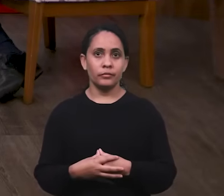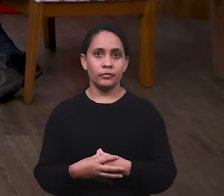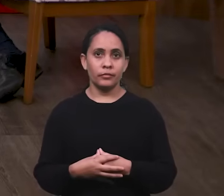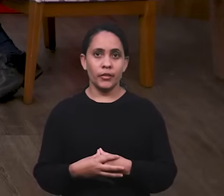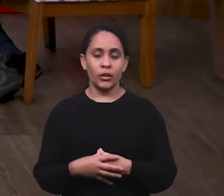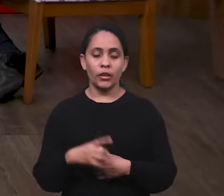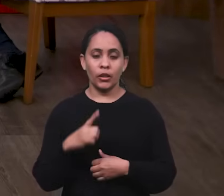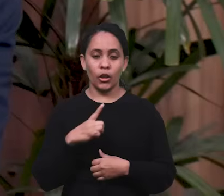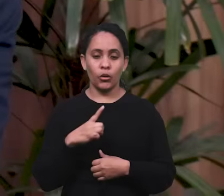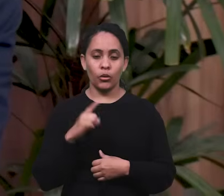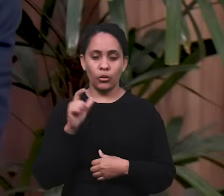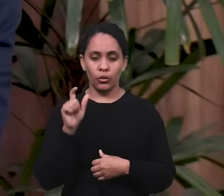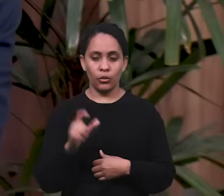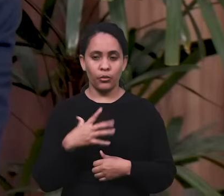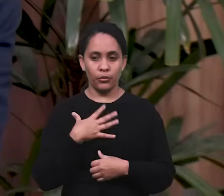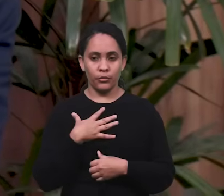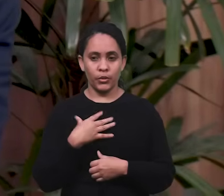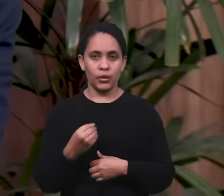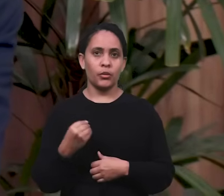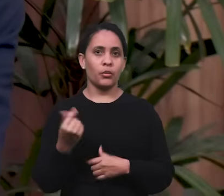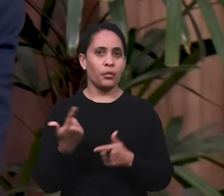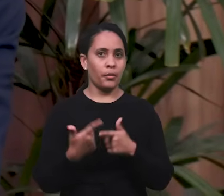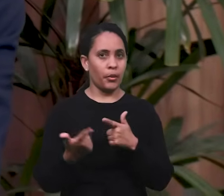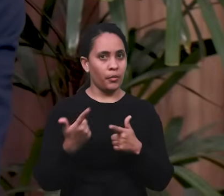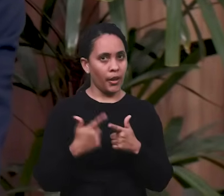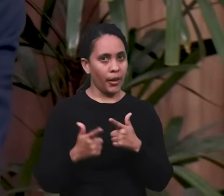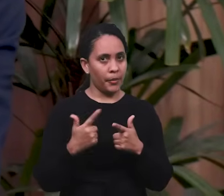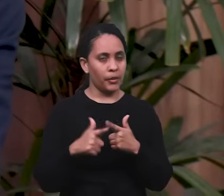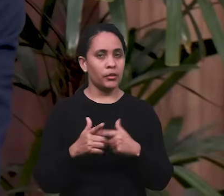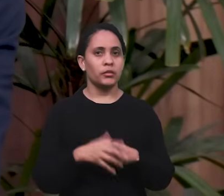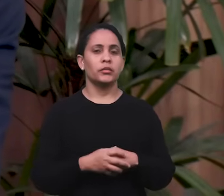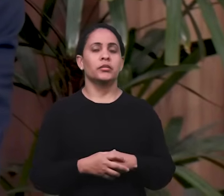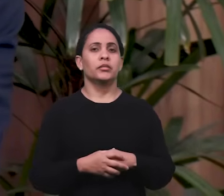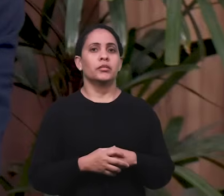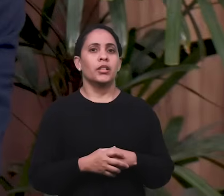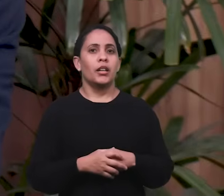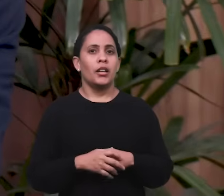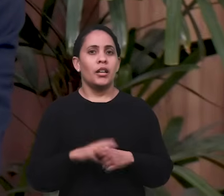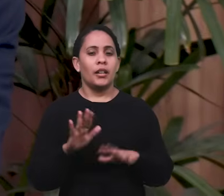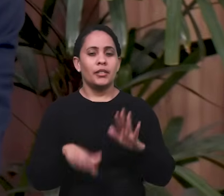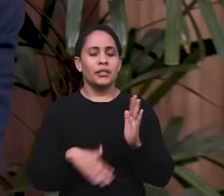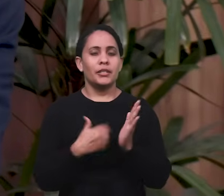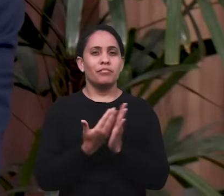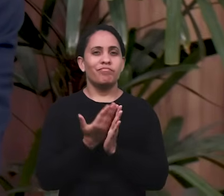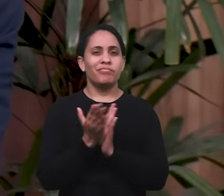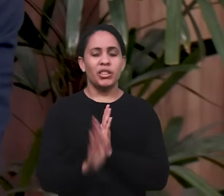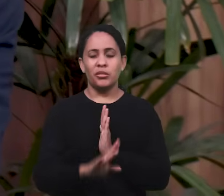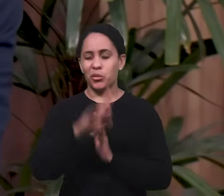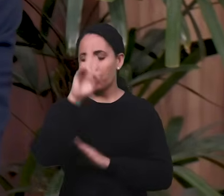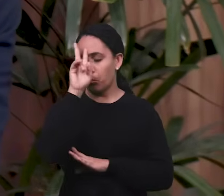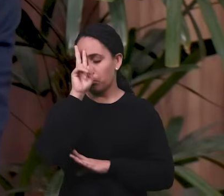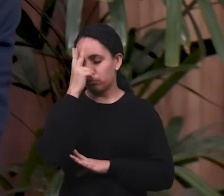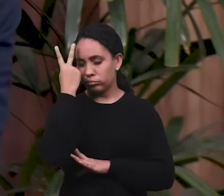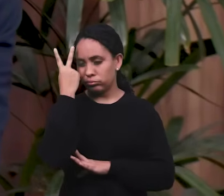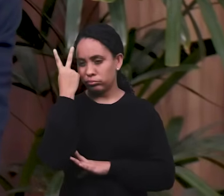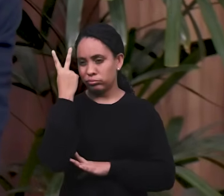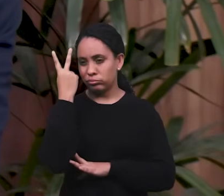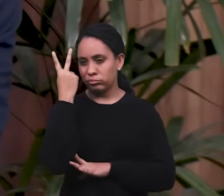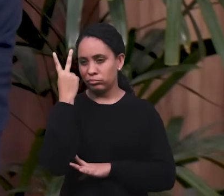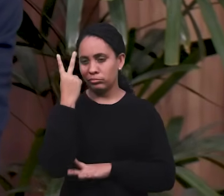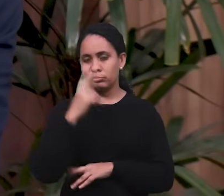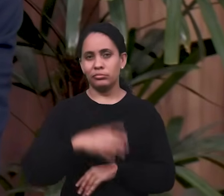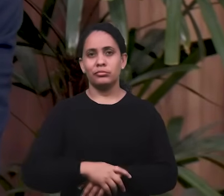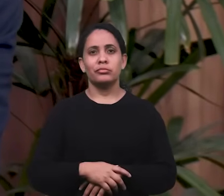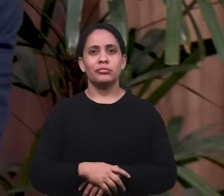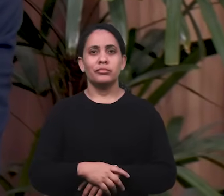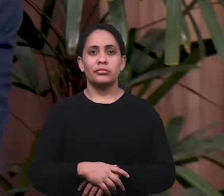um filho mais, vamos dizer assim, mais problemático, que é o caso do filho pródigo, Uhum. quando tem um filho que às vezes desviou muito